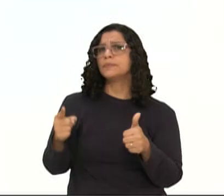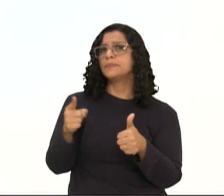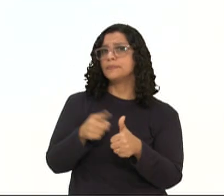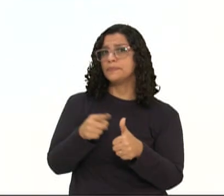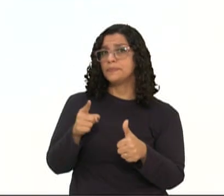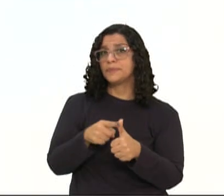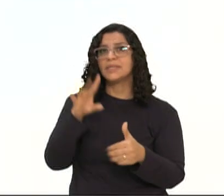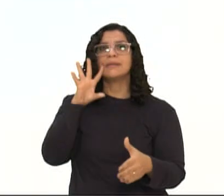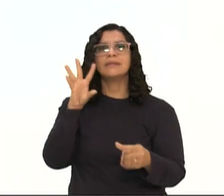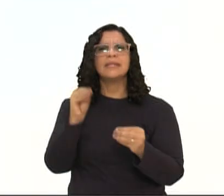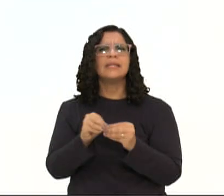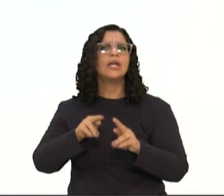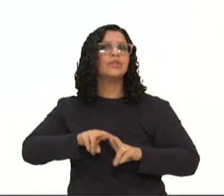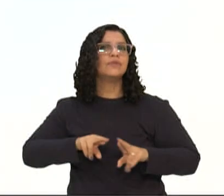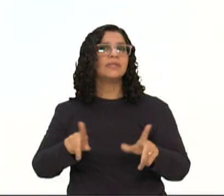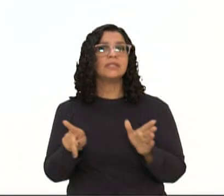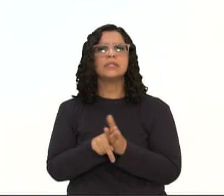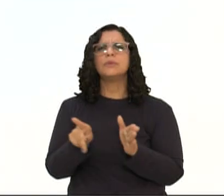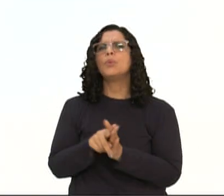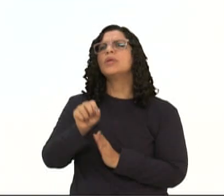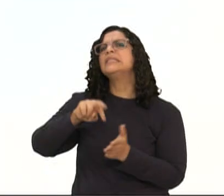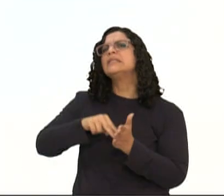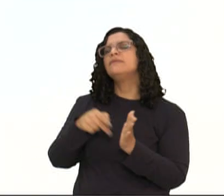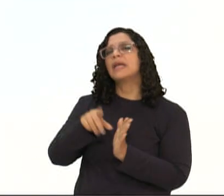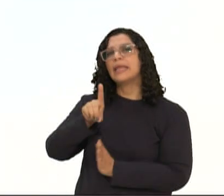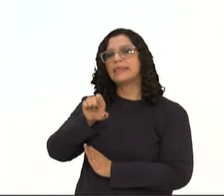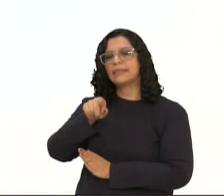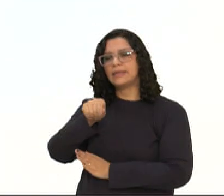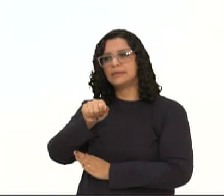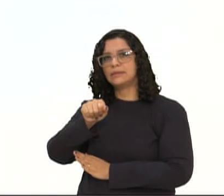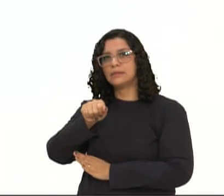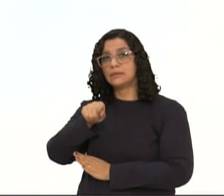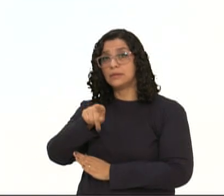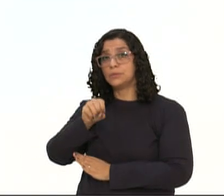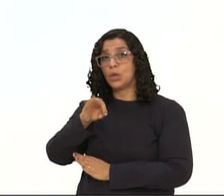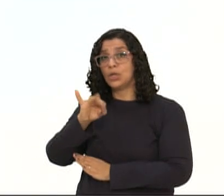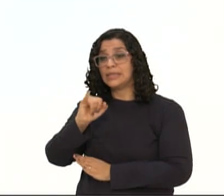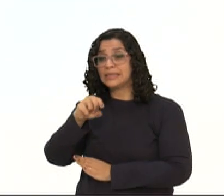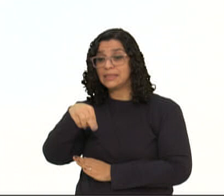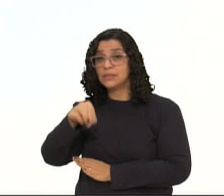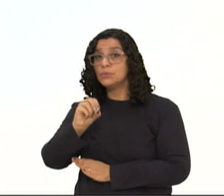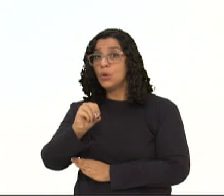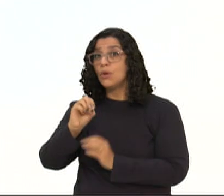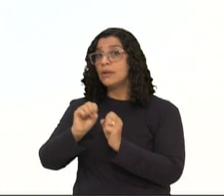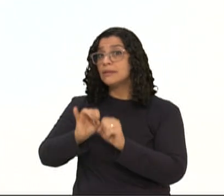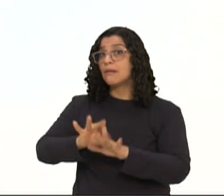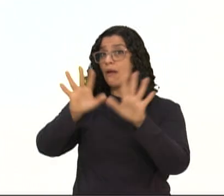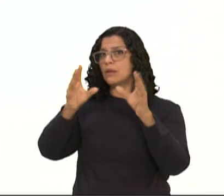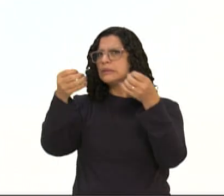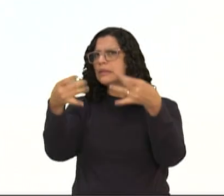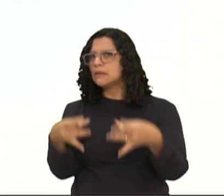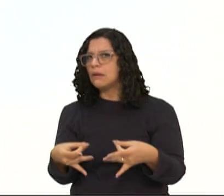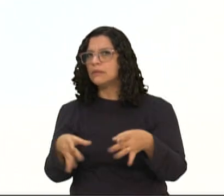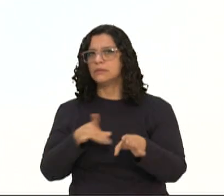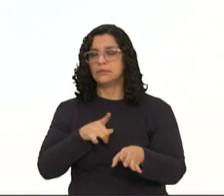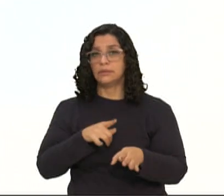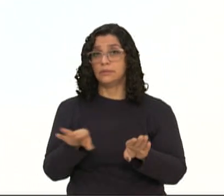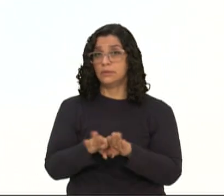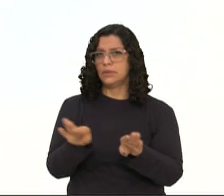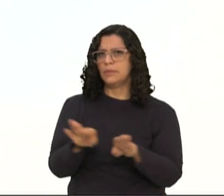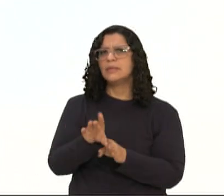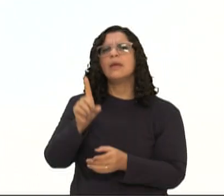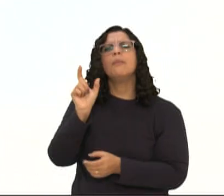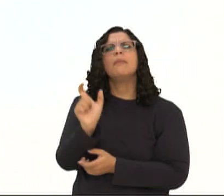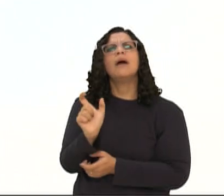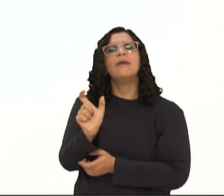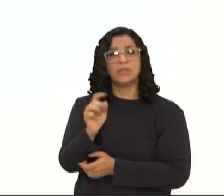primeiro, compreender a diferença de o que é despotismo e o que é despotismo esclarecido. Essa palavra